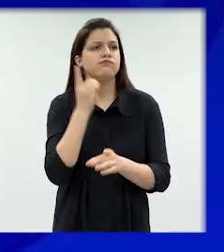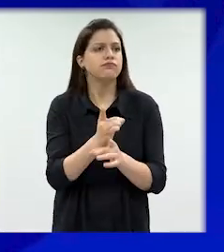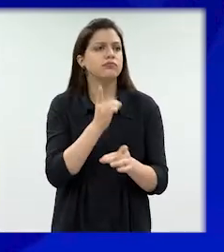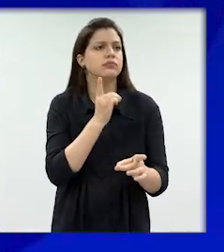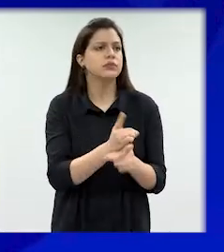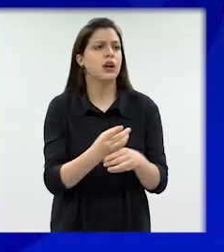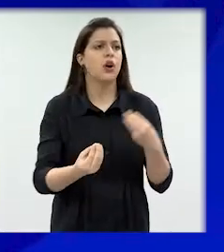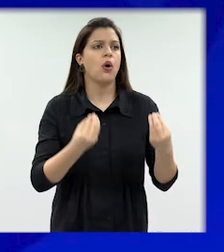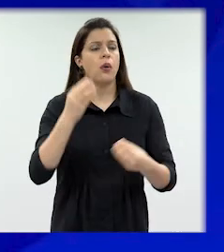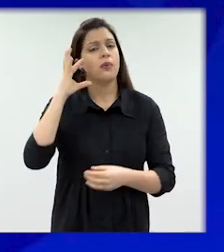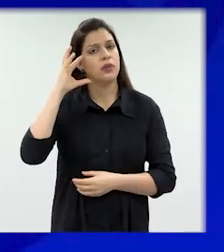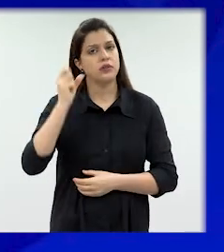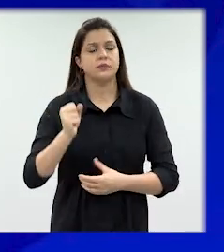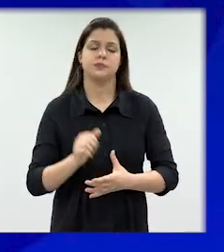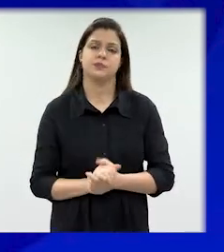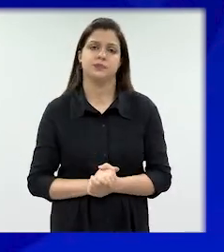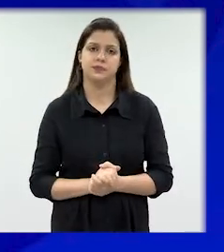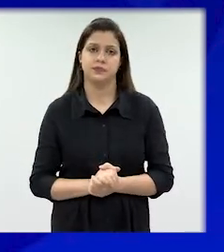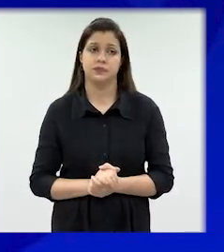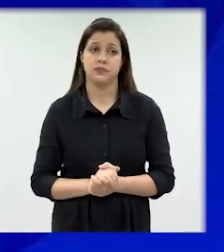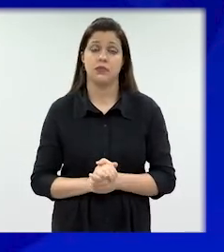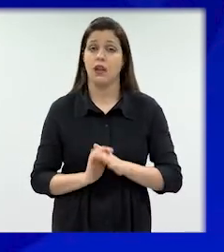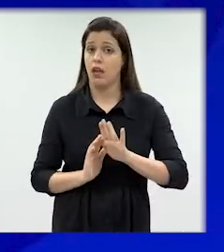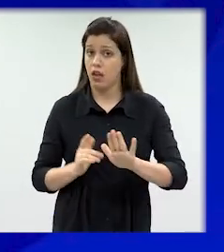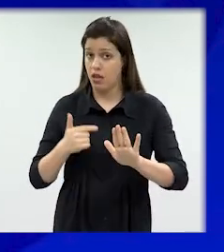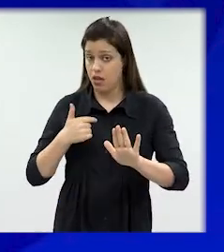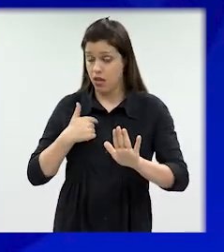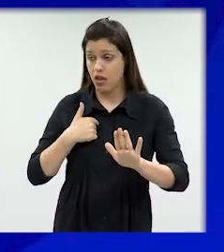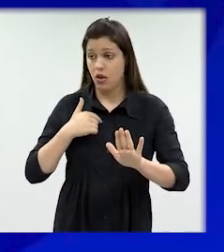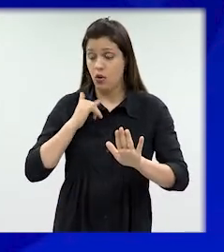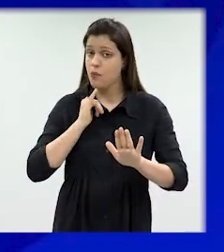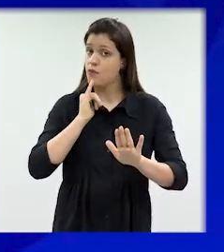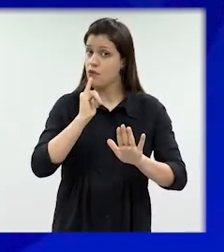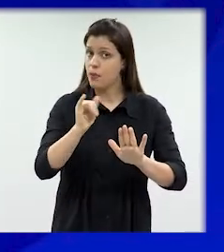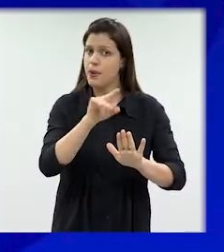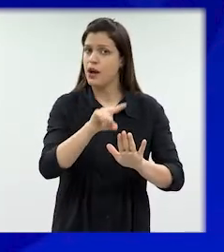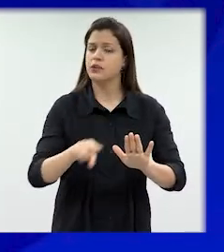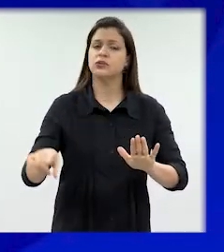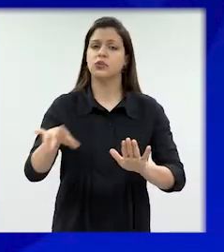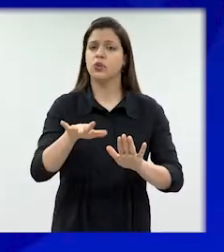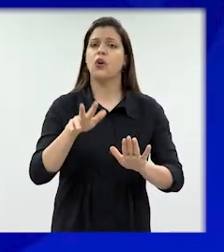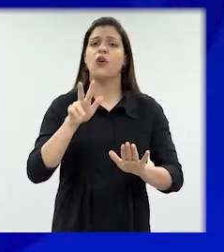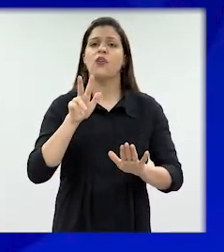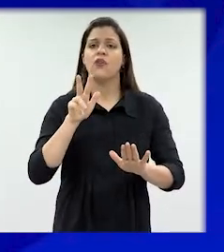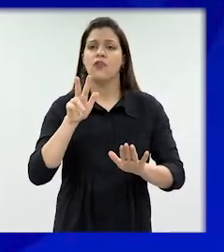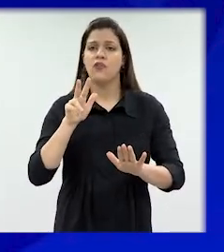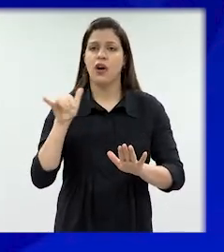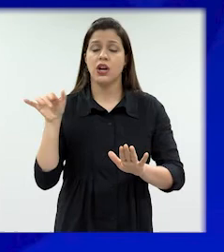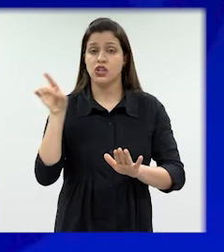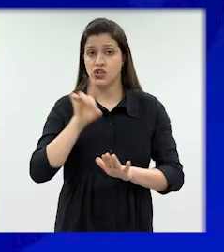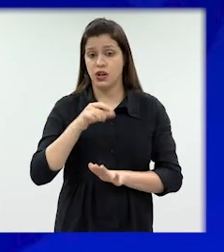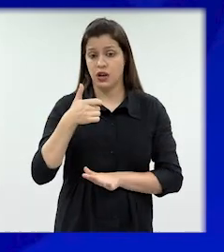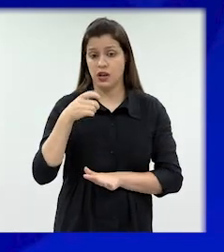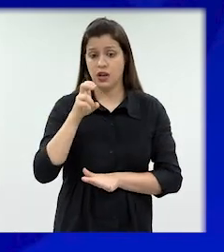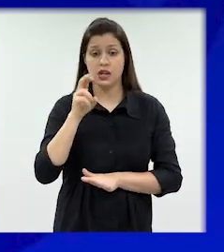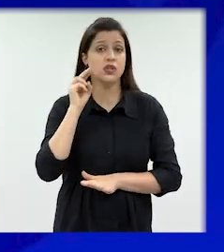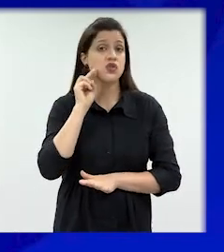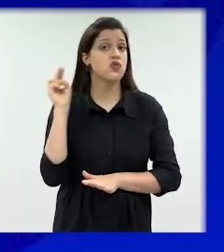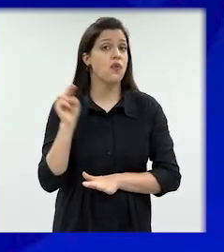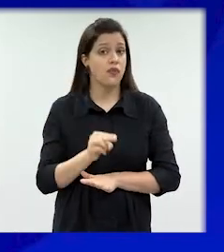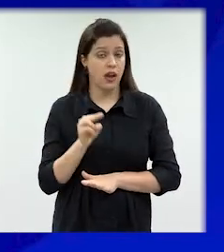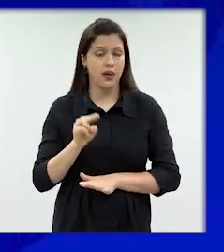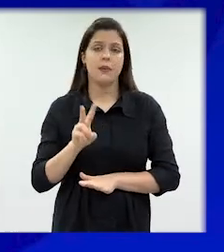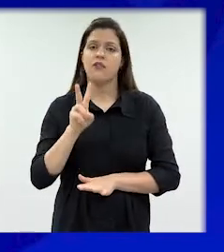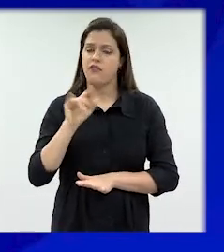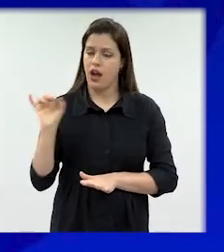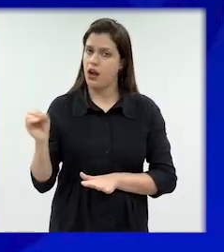que eu posso dizer e assegurar a todos é que a eleição marcada para o dia 15 de novembro, ela